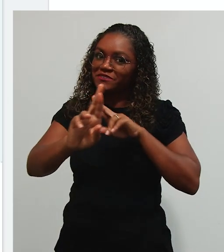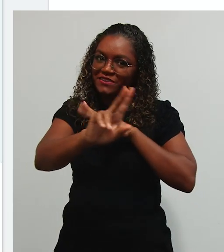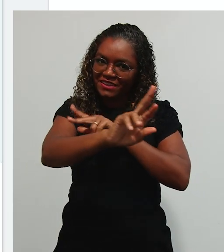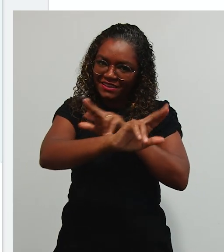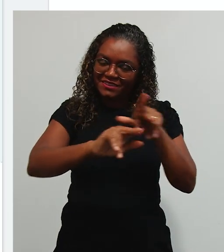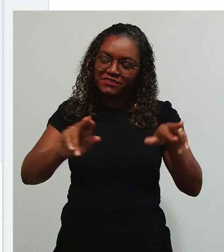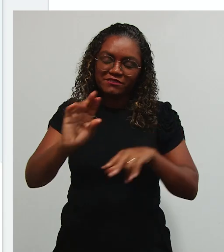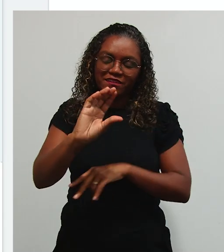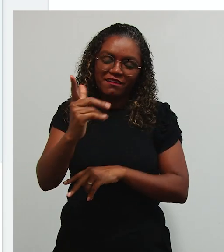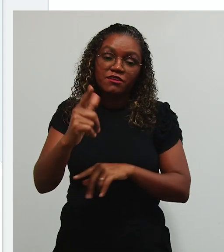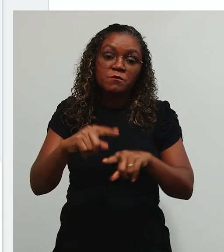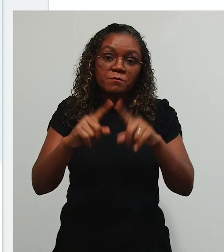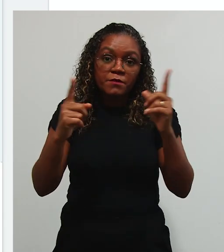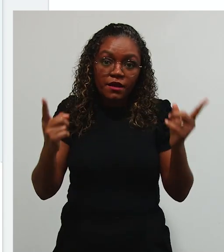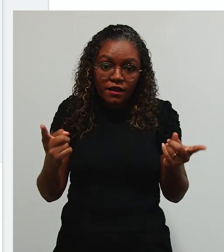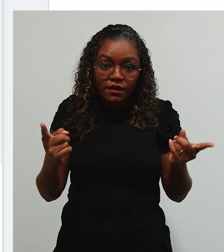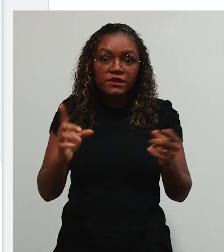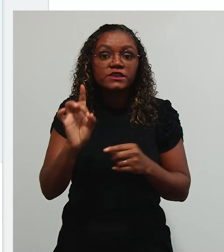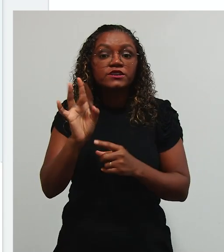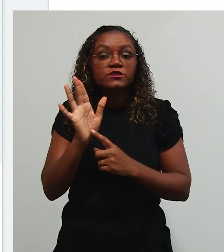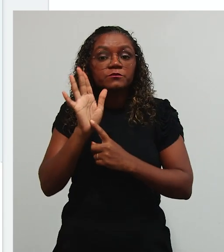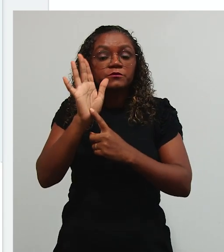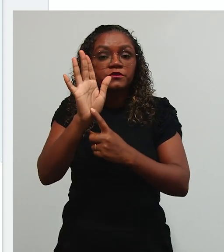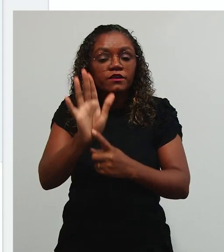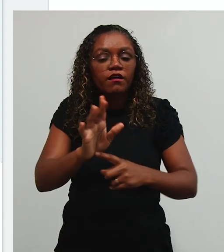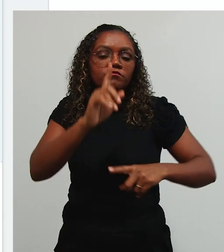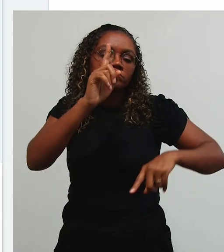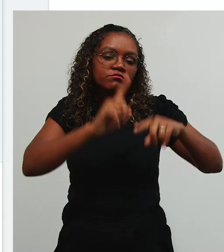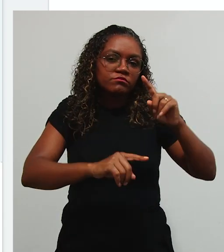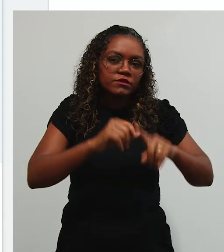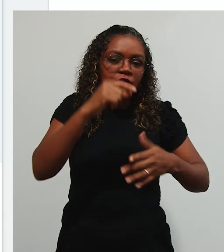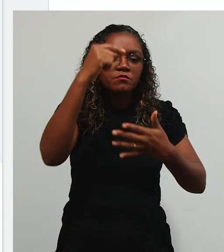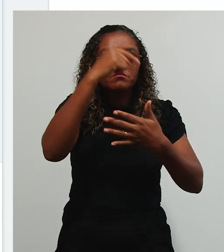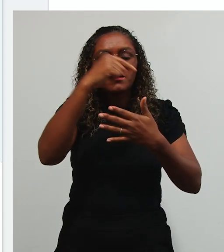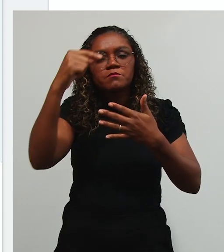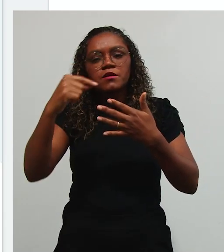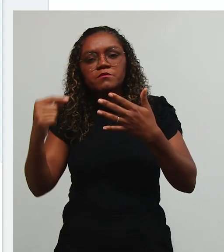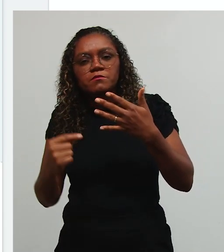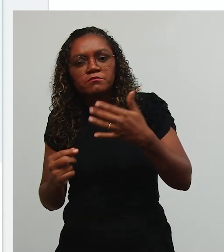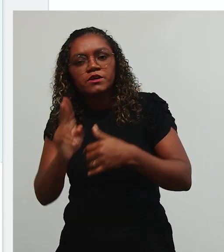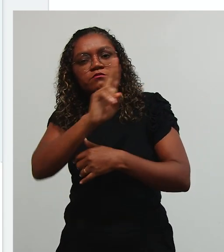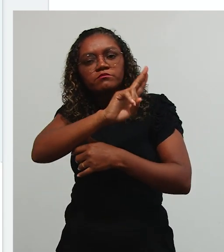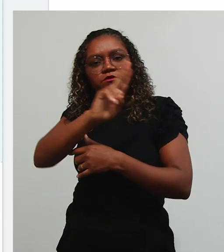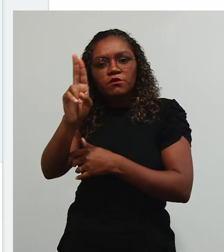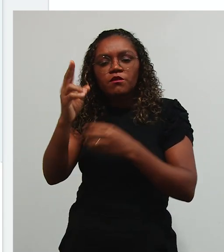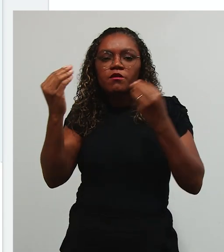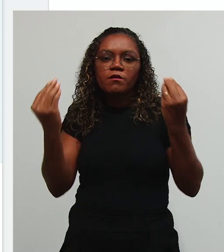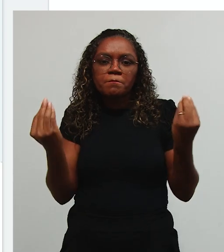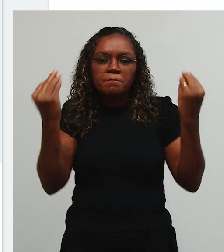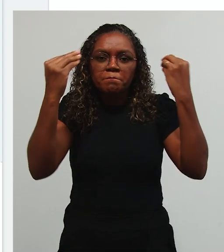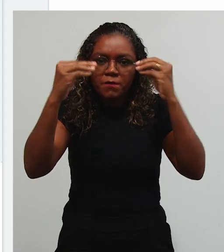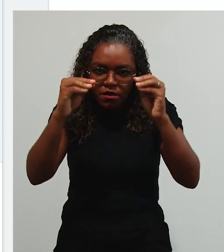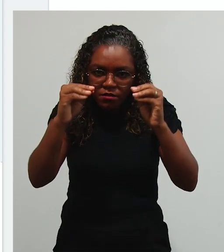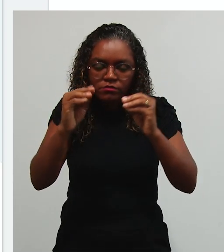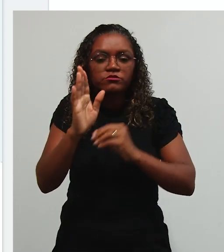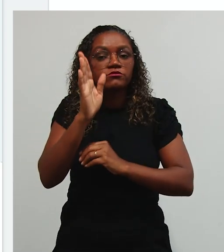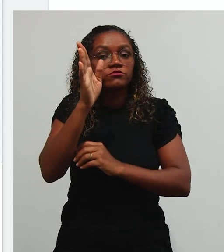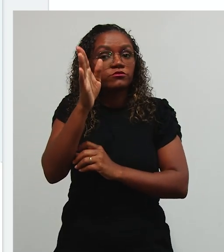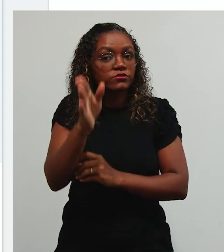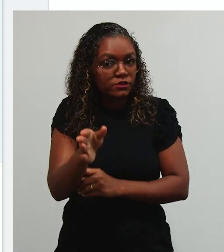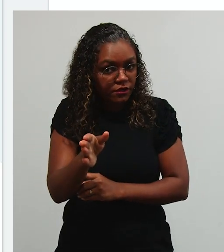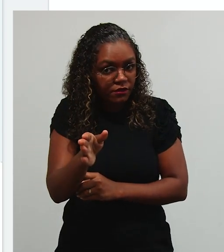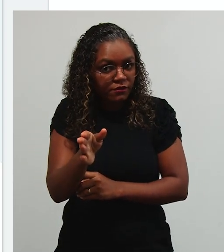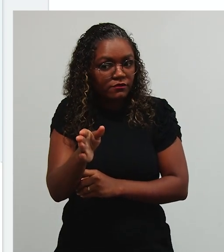meu, claro. Então, a gente já teve os elementos de nomeação, né? Colocar o nome do portfólio, já